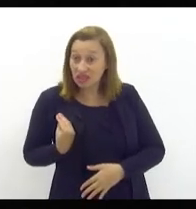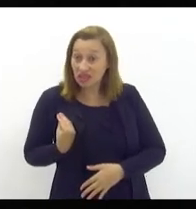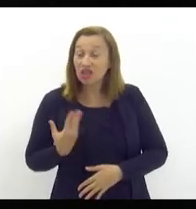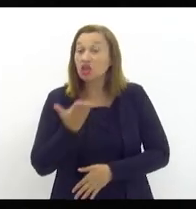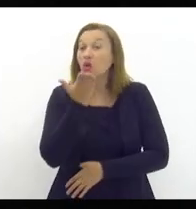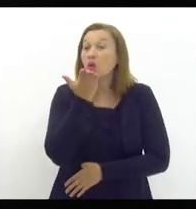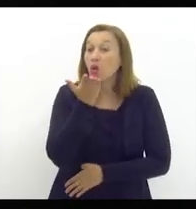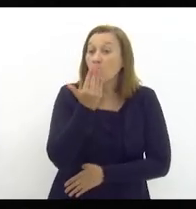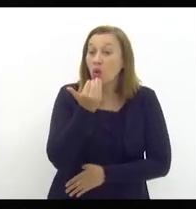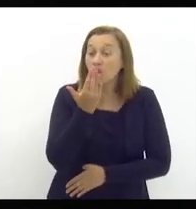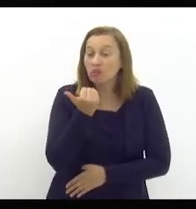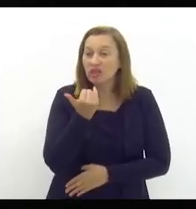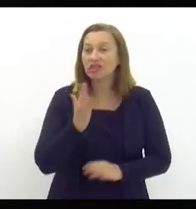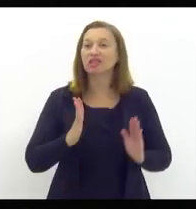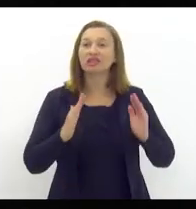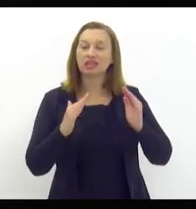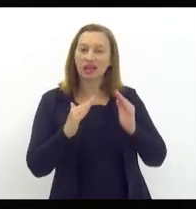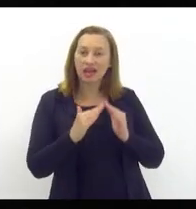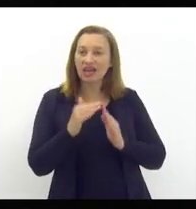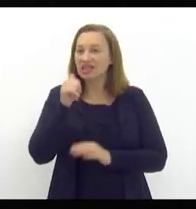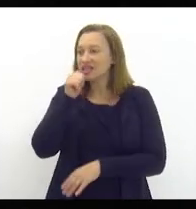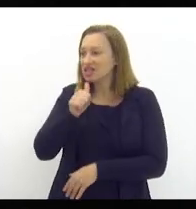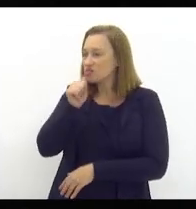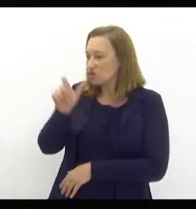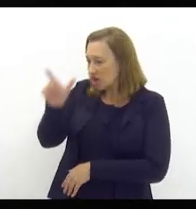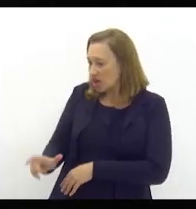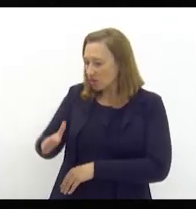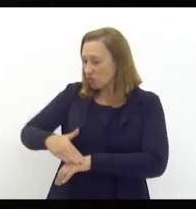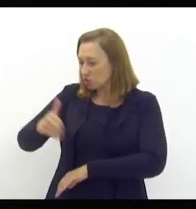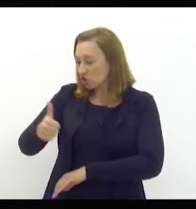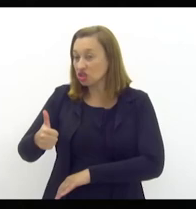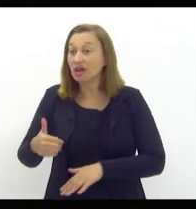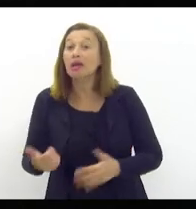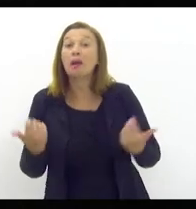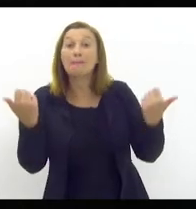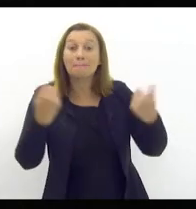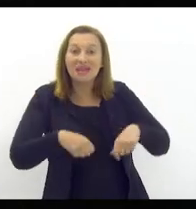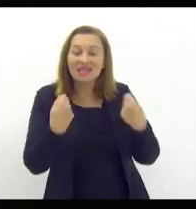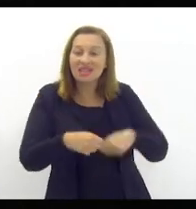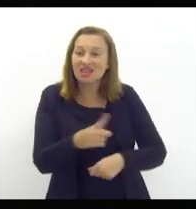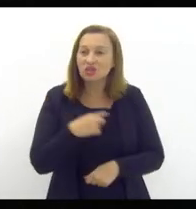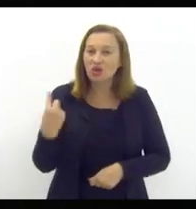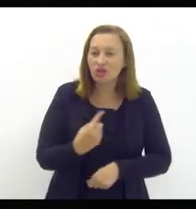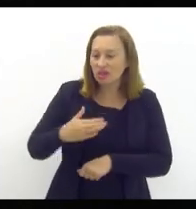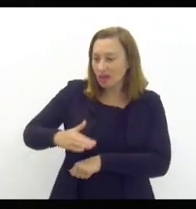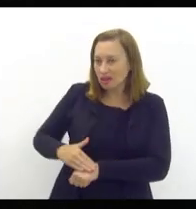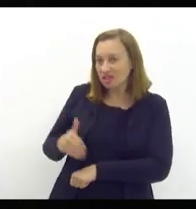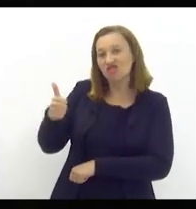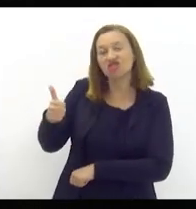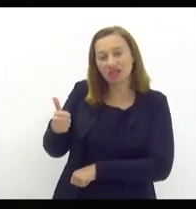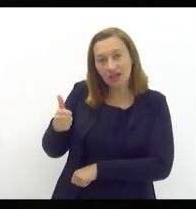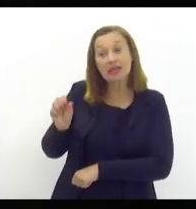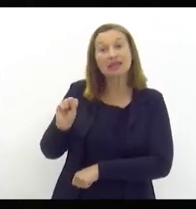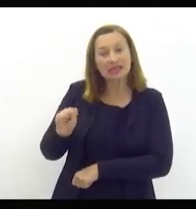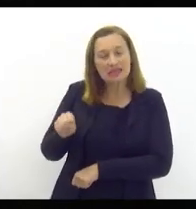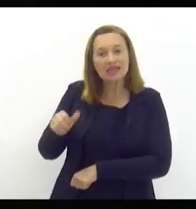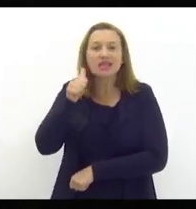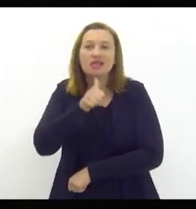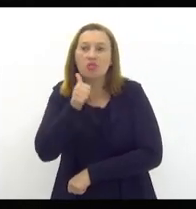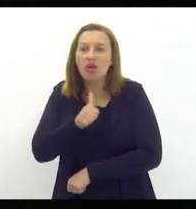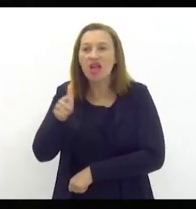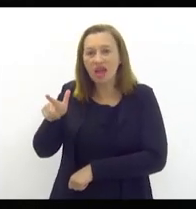comida na mesa dessas mulheres com dignidade. Nós precisamos dar dignidade a essas